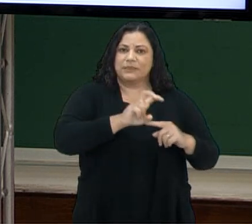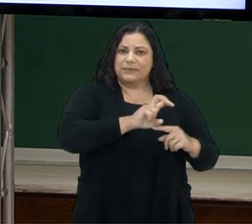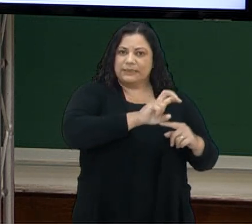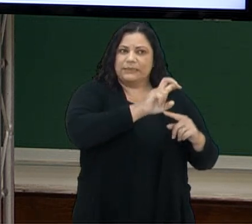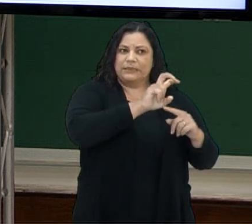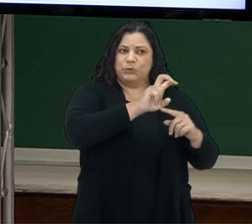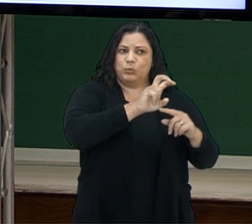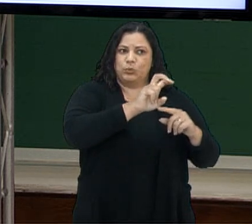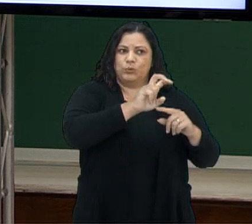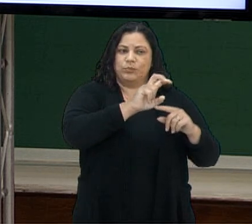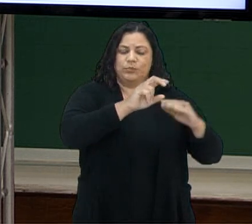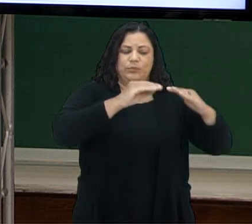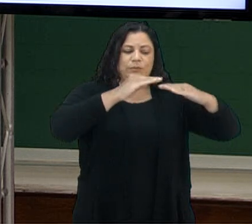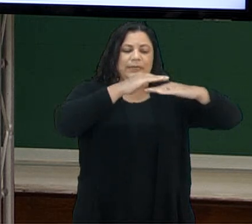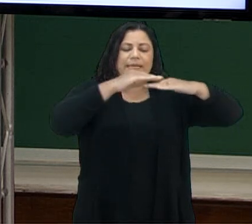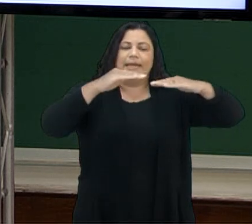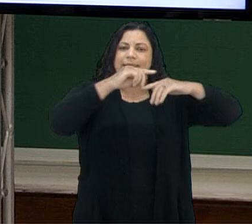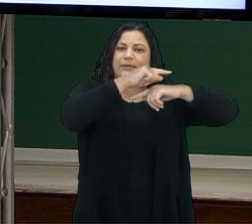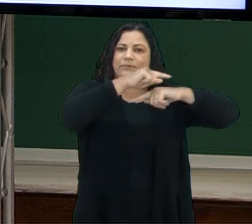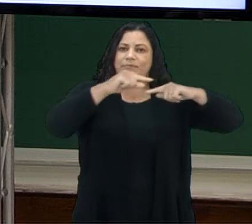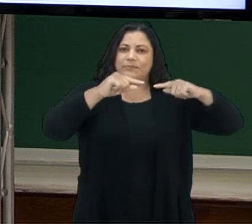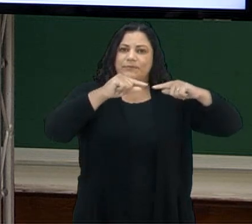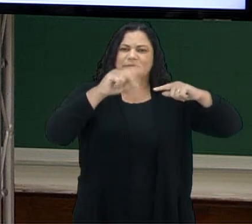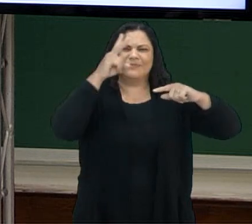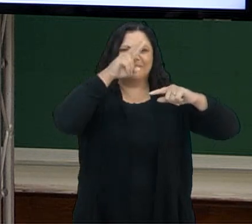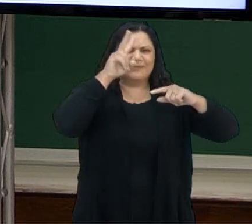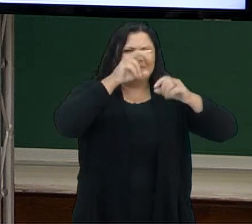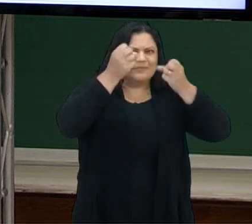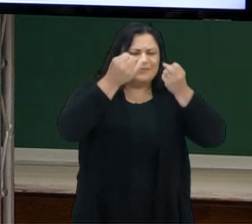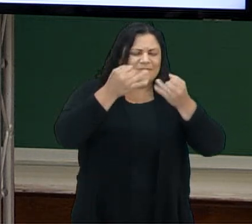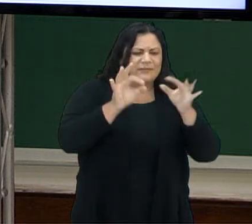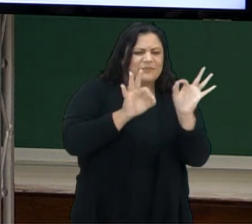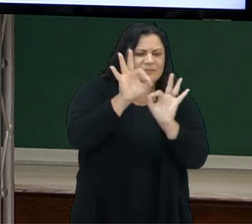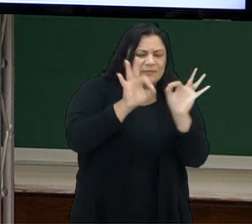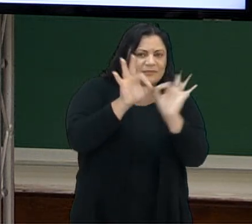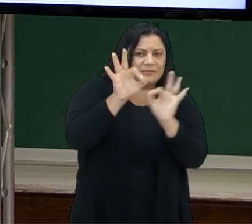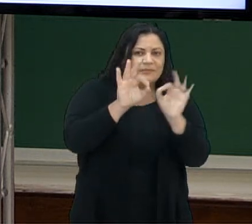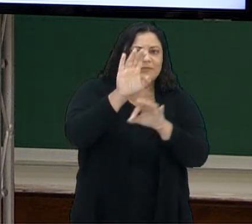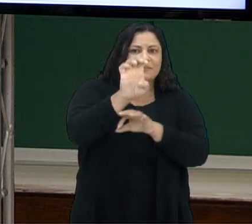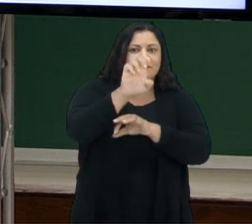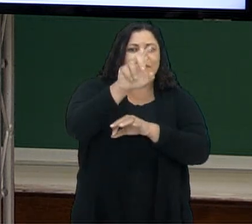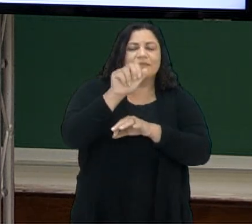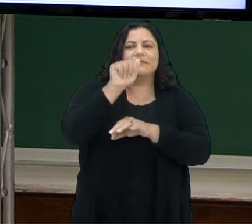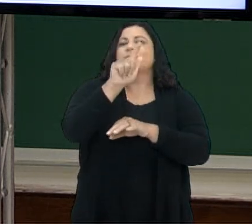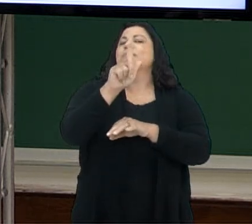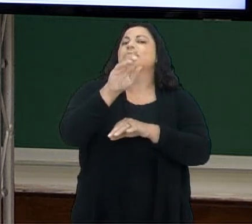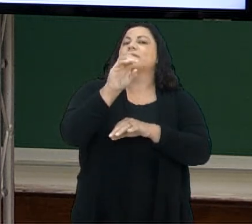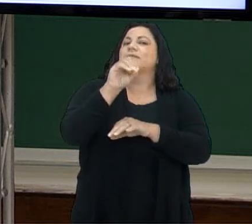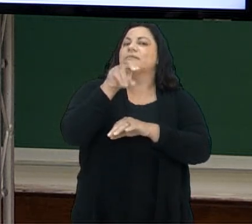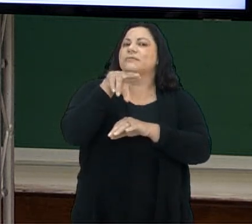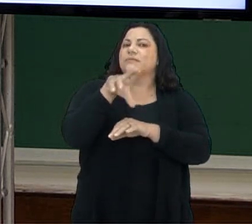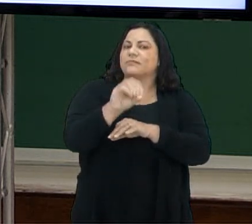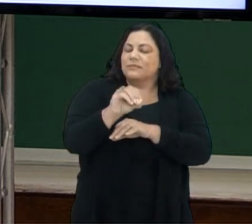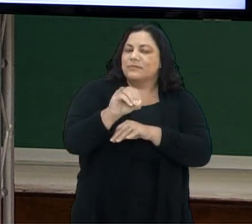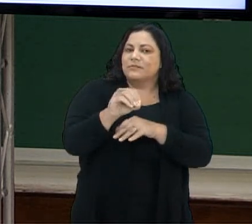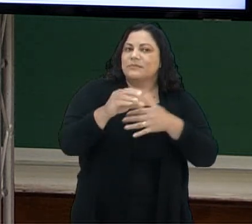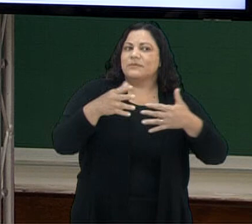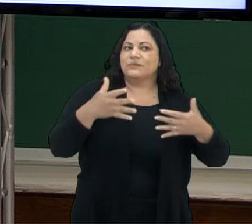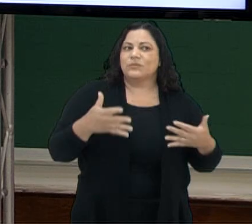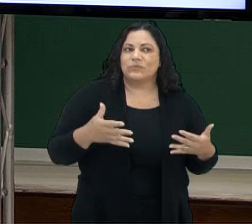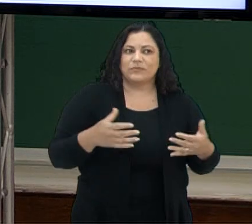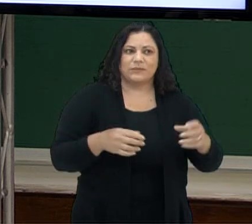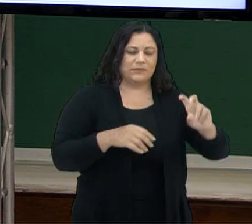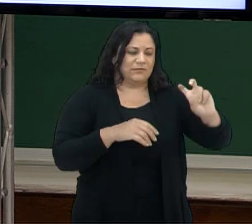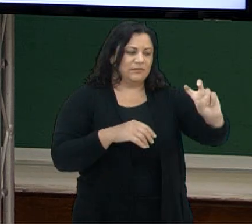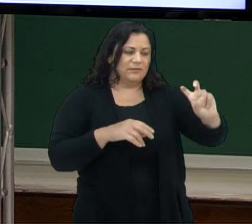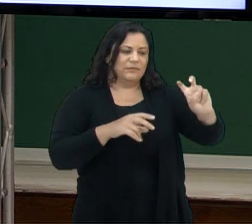os lados aqui dentro do triângulo também são 5. Aqui, lembra quando a gente construiu na última aula o hexágono, que nós pegamos sempre a mesma medida? Então, aqui também vai